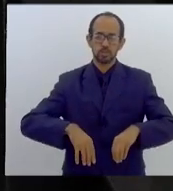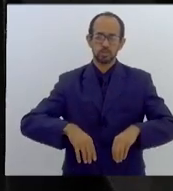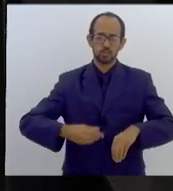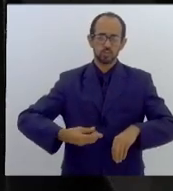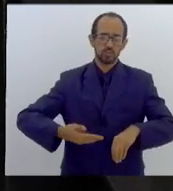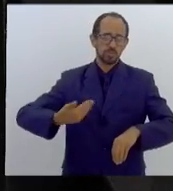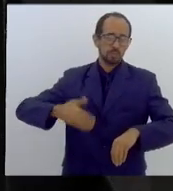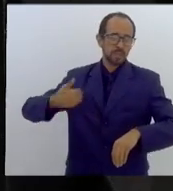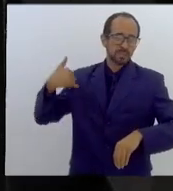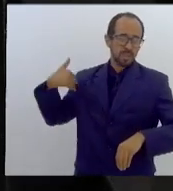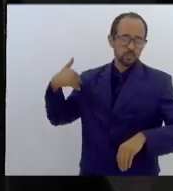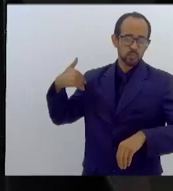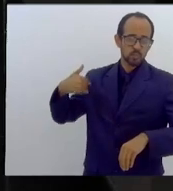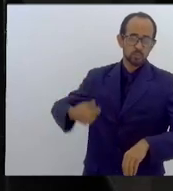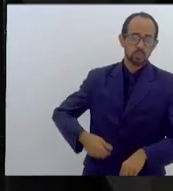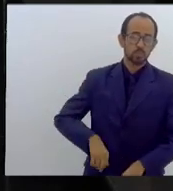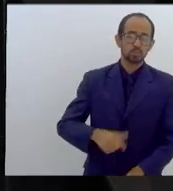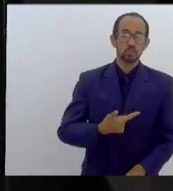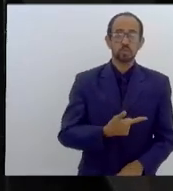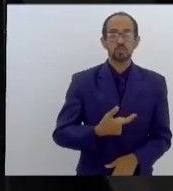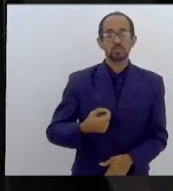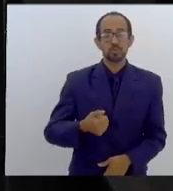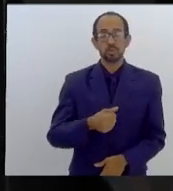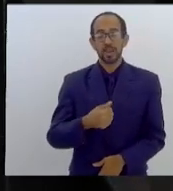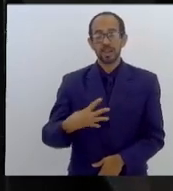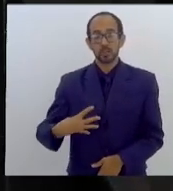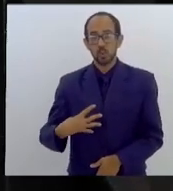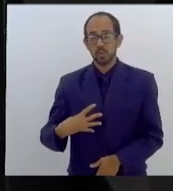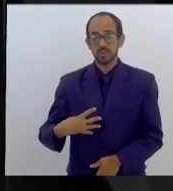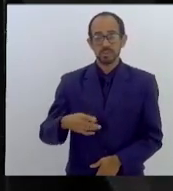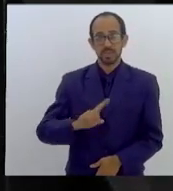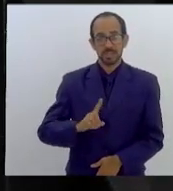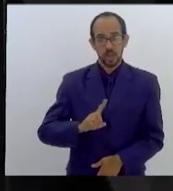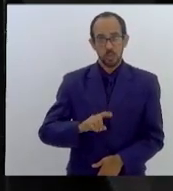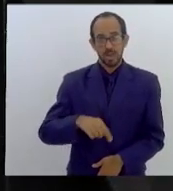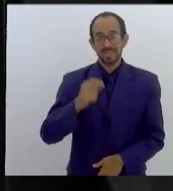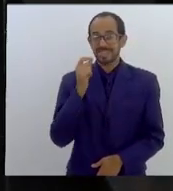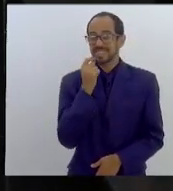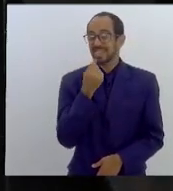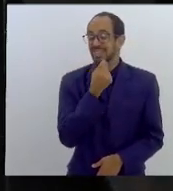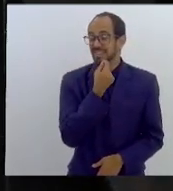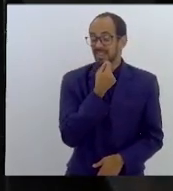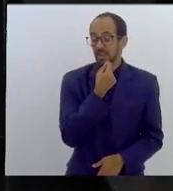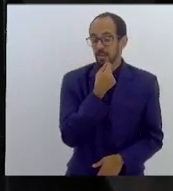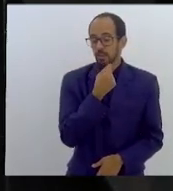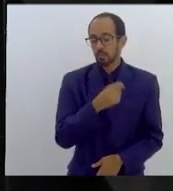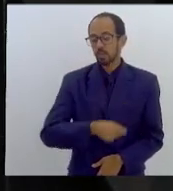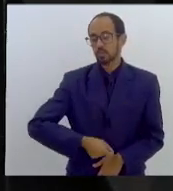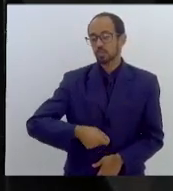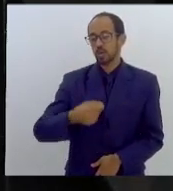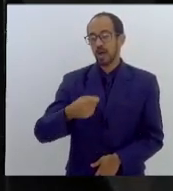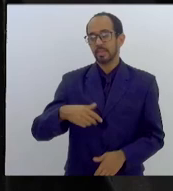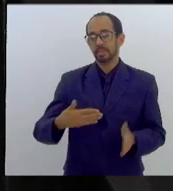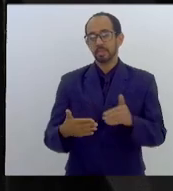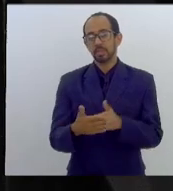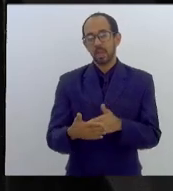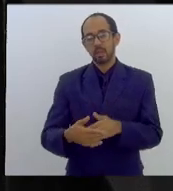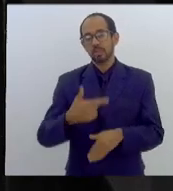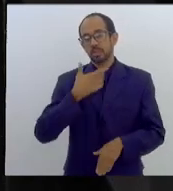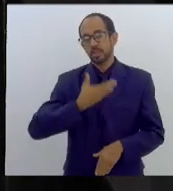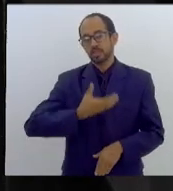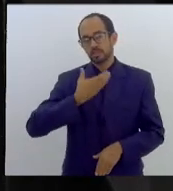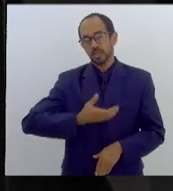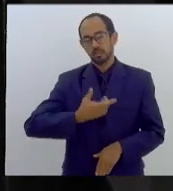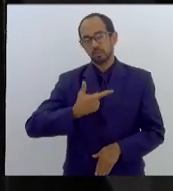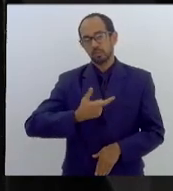passivo. Não é de 2014 para cá, não. É de setembro de 2017 a 31 de dezembro de 2021. Uma recomposição do